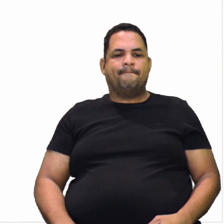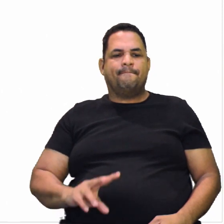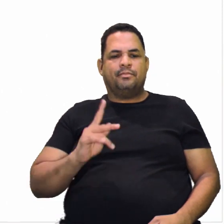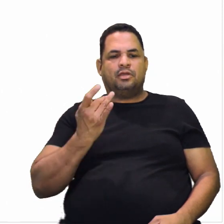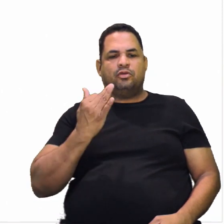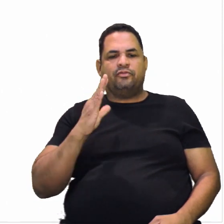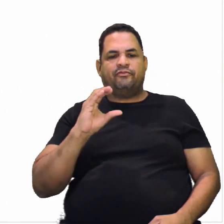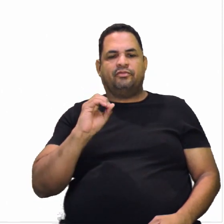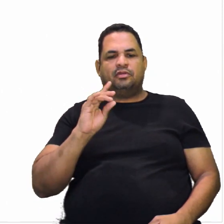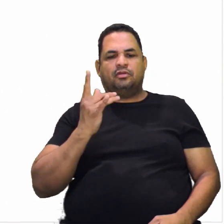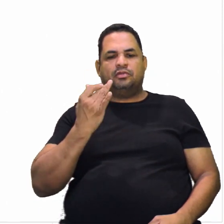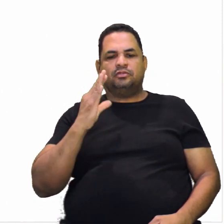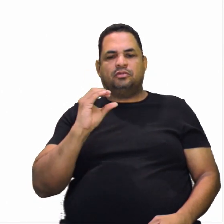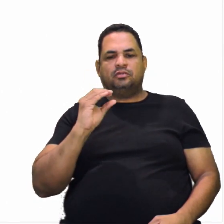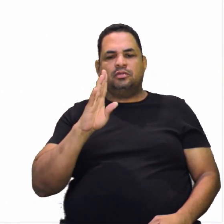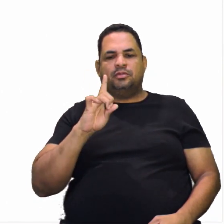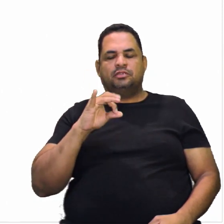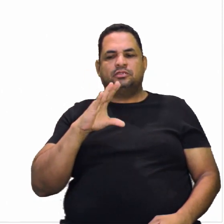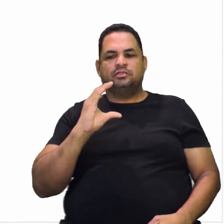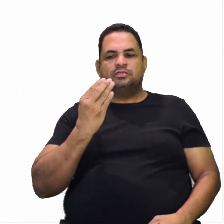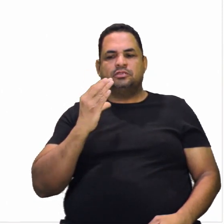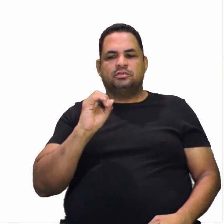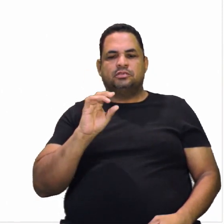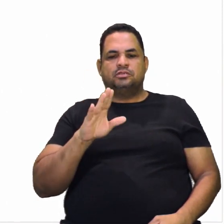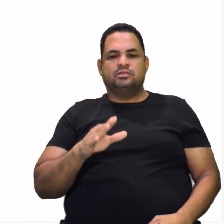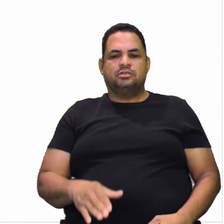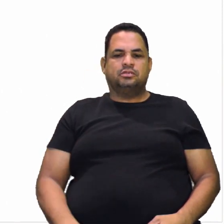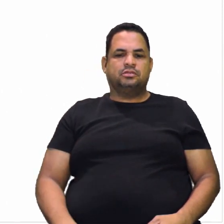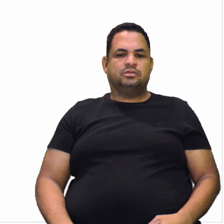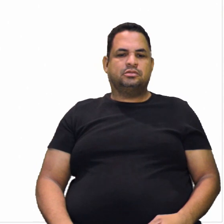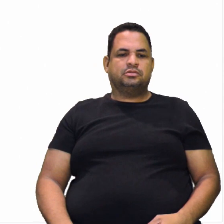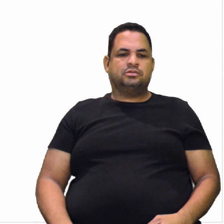Hieróglifos, hierático e demanche.